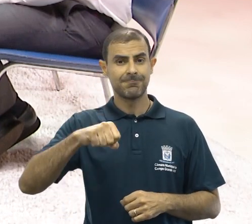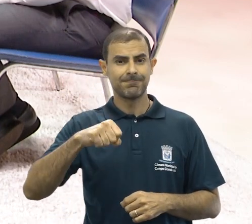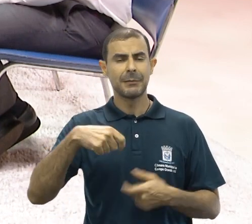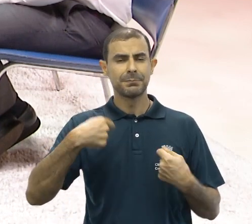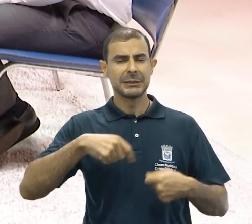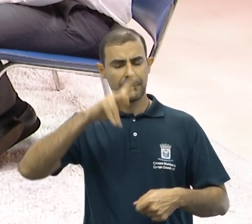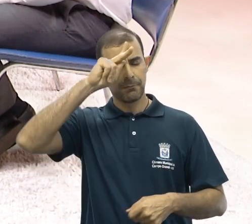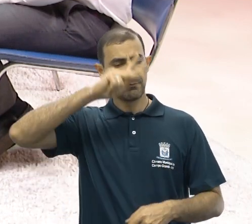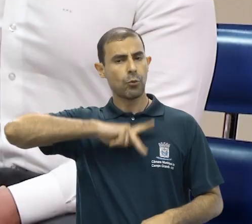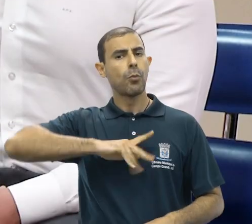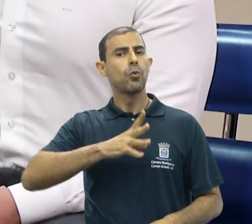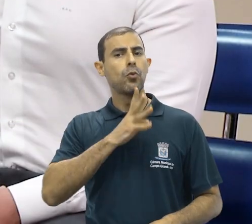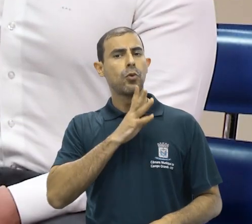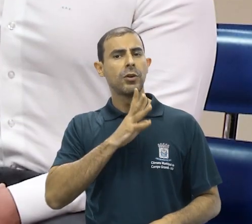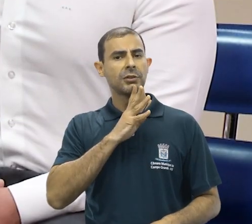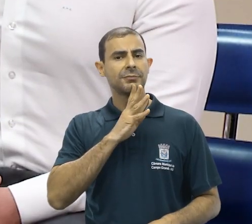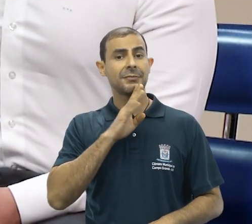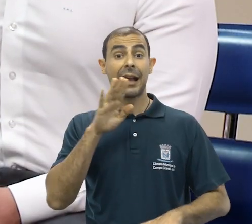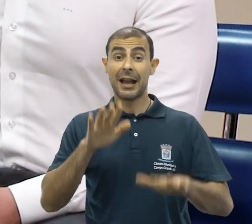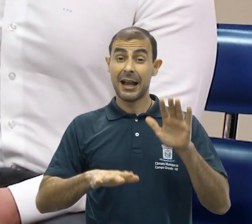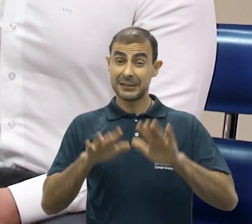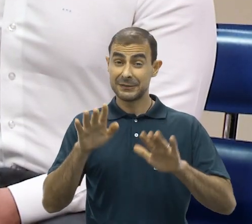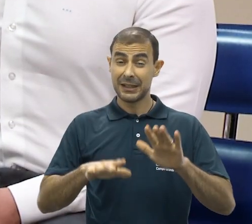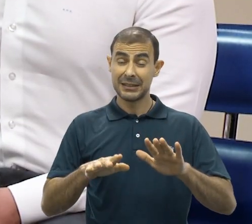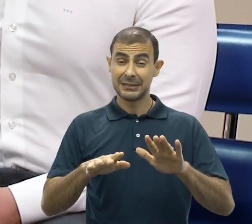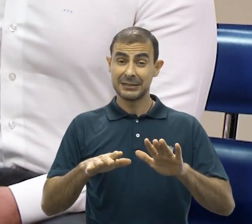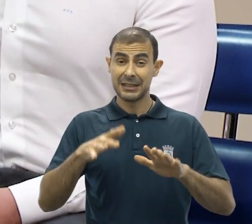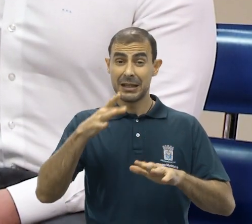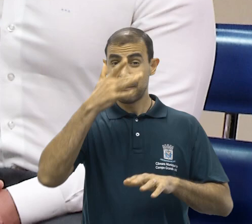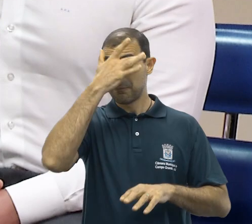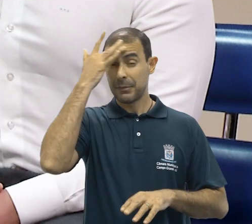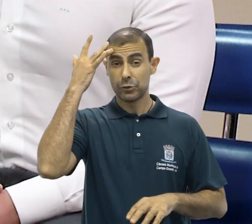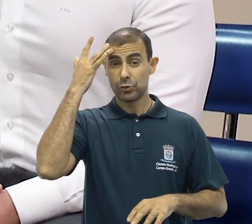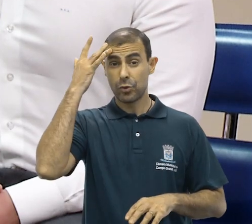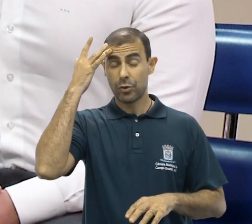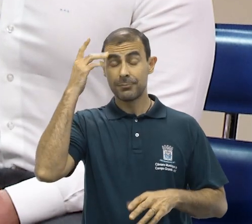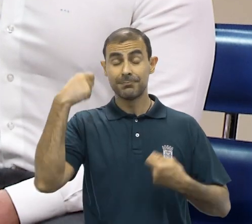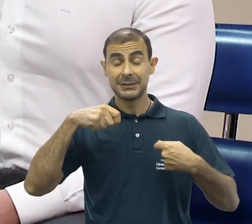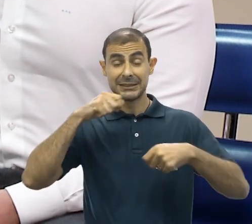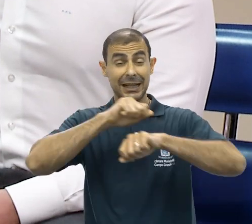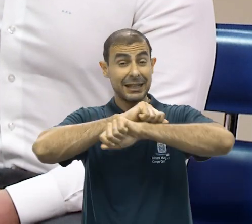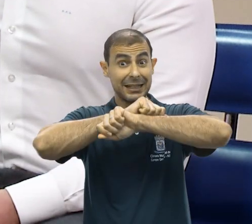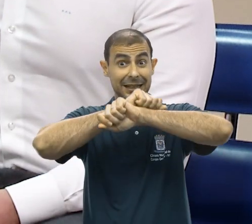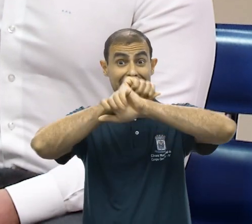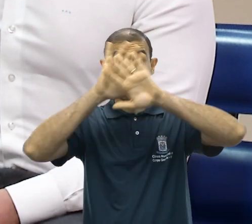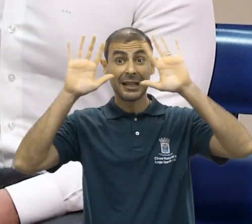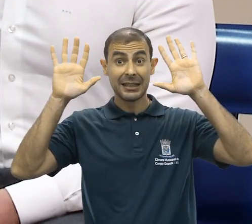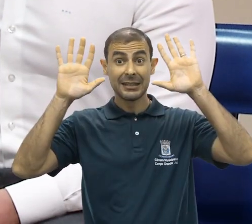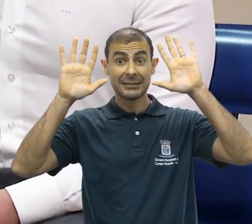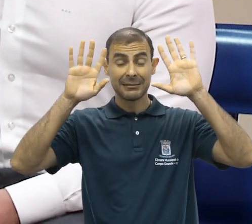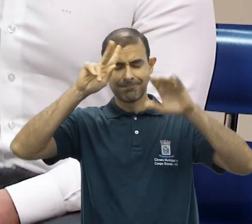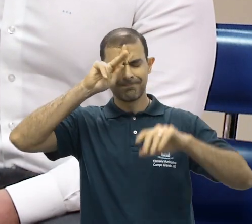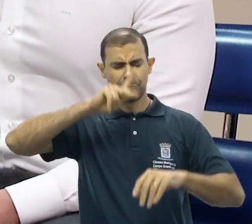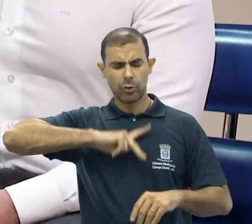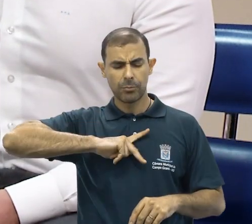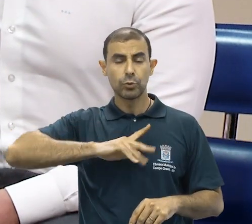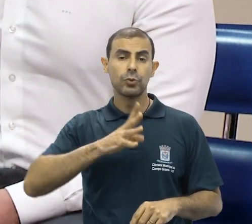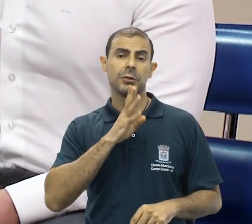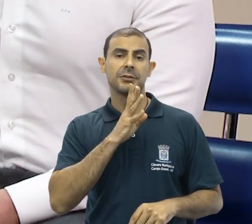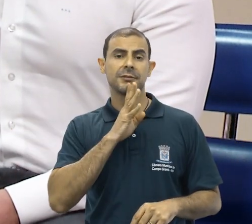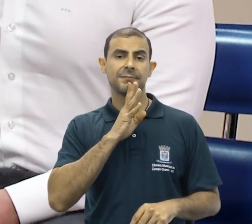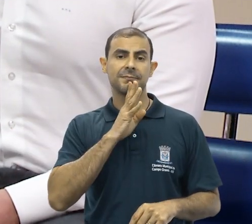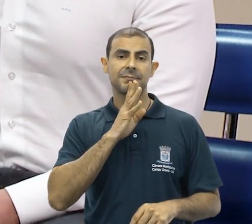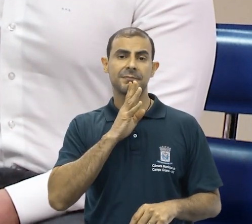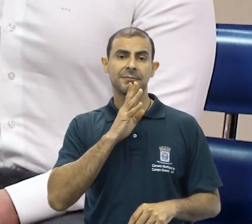bacana o autoconhecimento, né? Muitas vezes as pessoas, elas precisam ter a clareza desse autoconhecimento, conhecer a